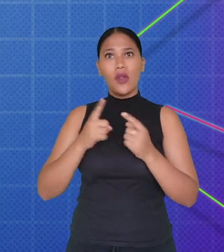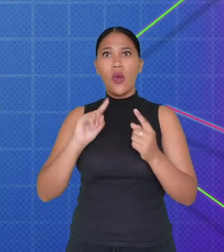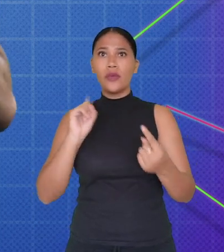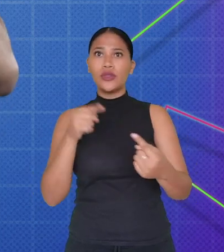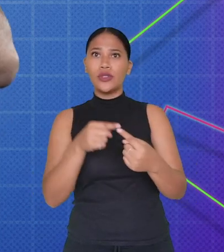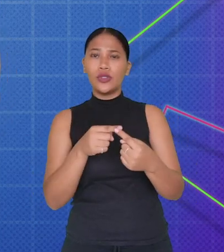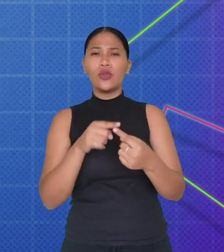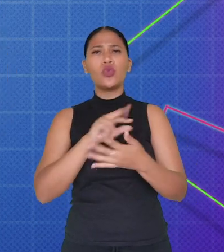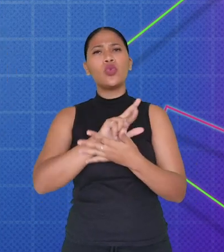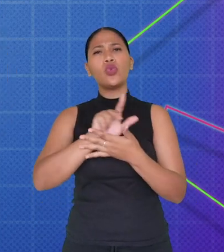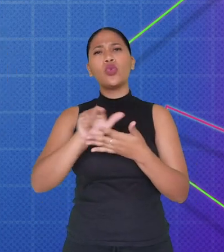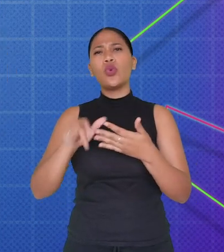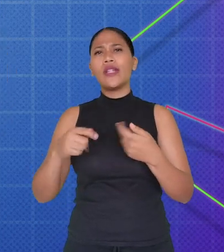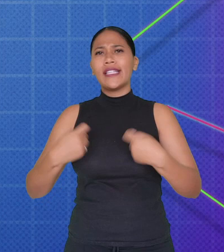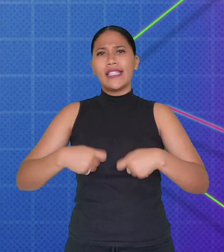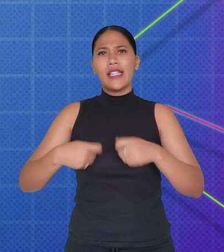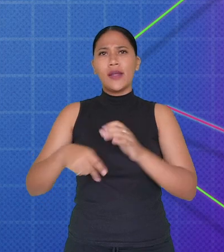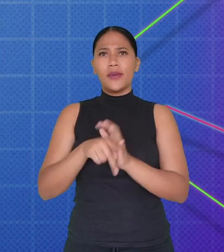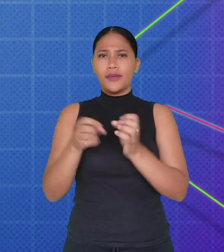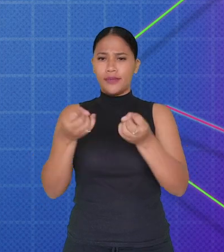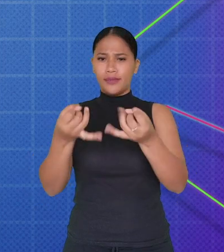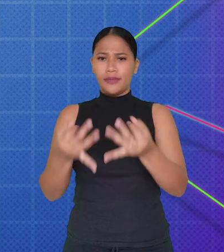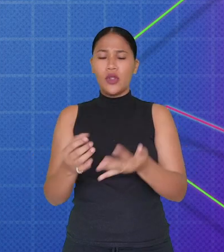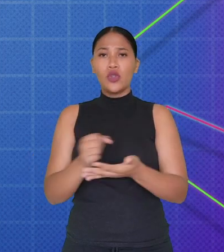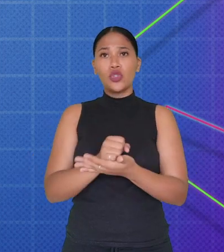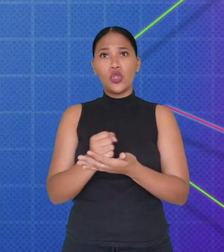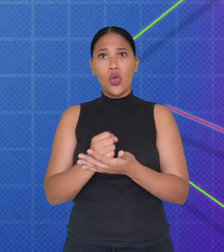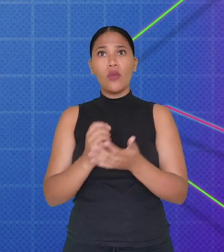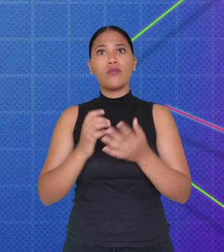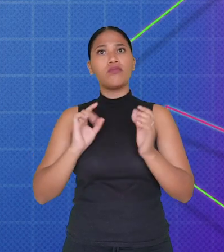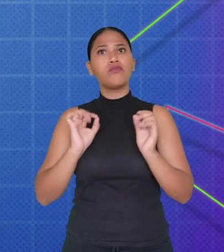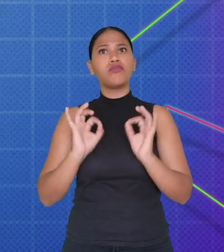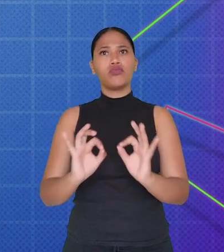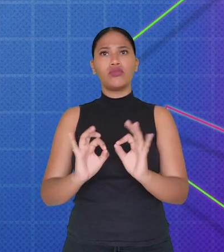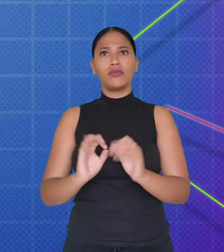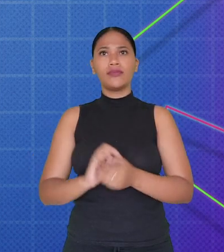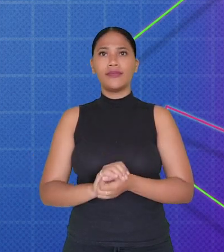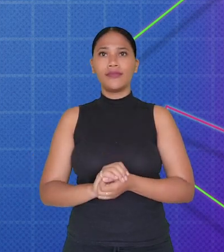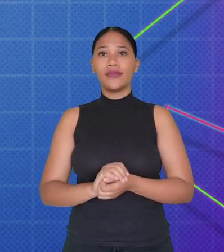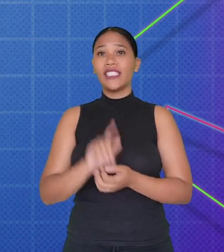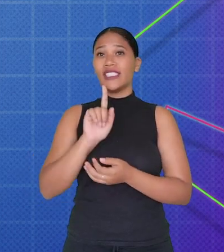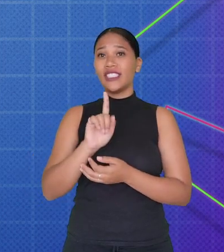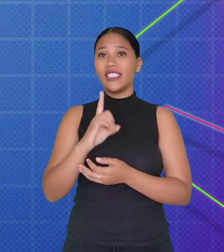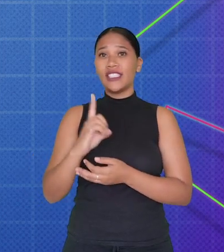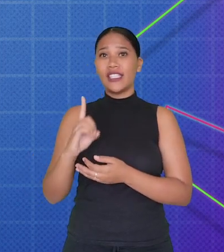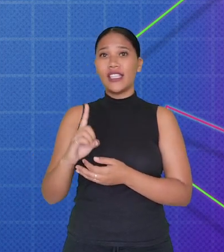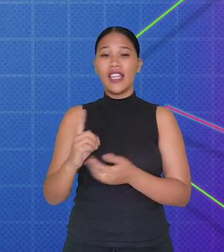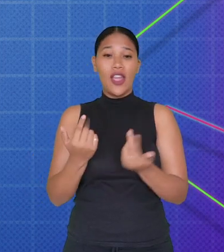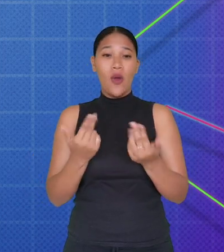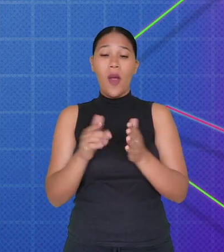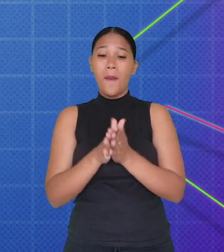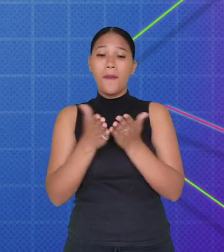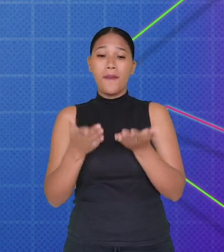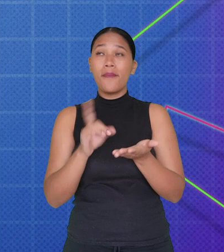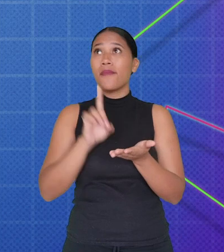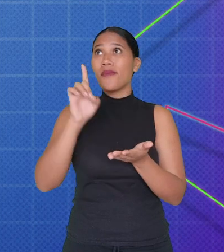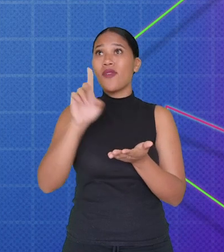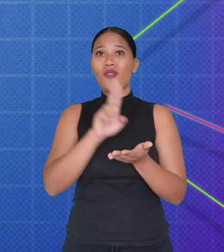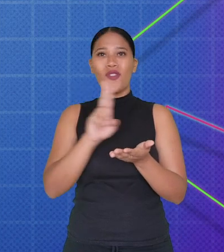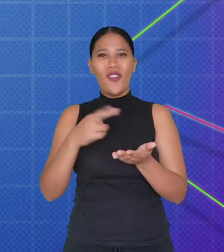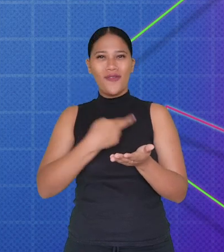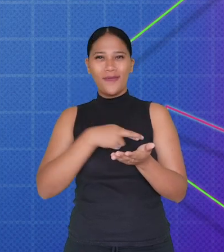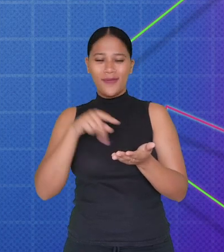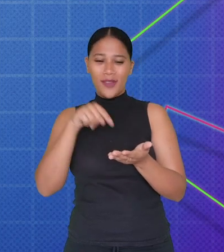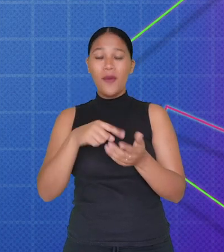objetivos e tudo mais que for necessário para descrever o jogo de forma completa o gdd é considerado a Bíblia do jogo porque